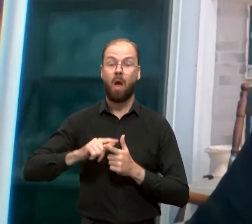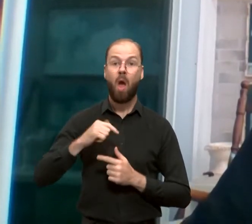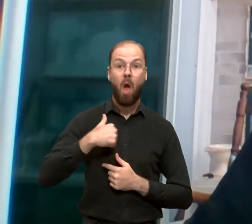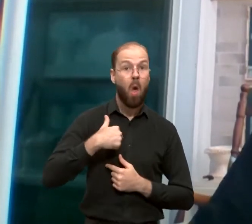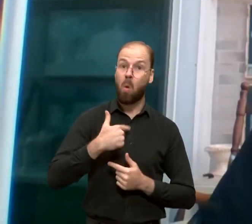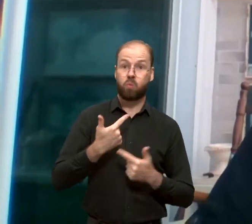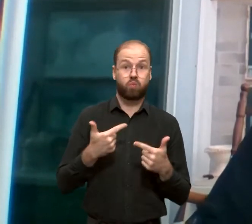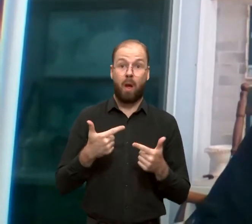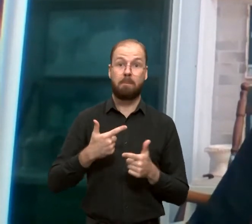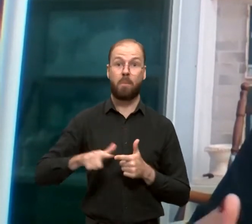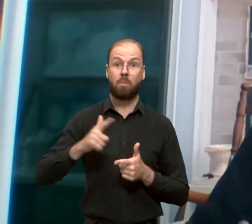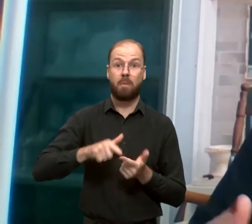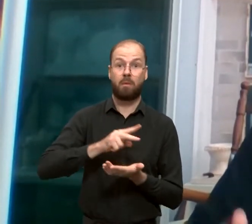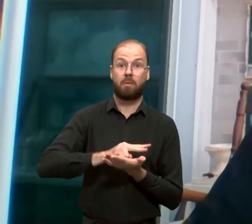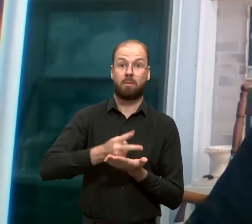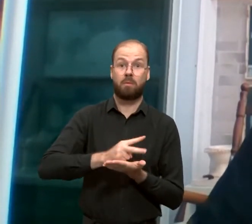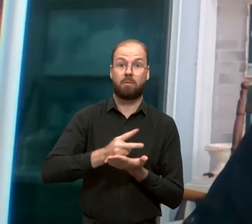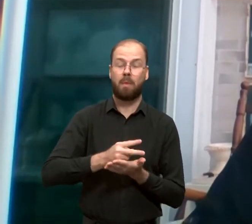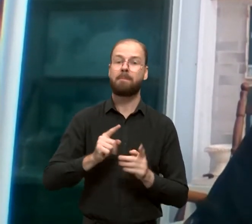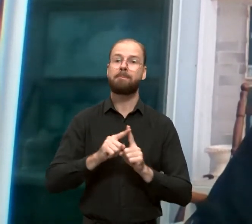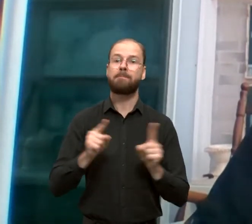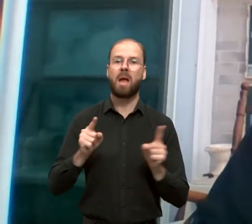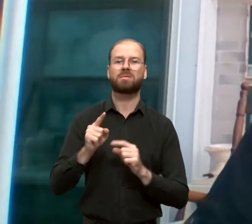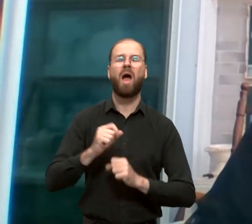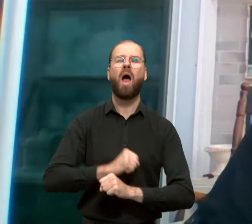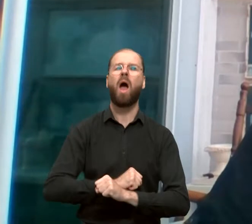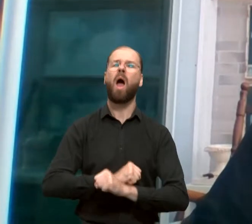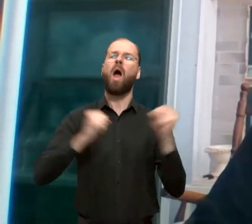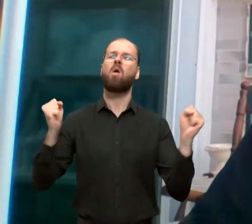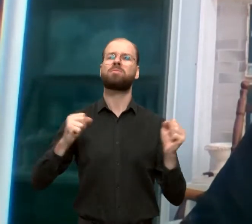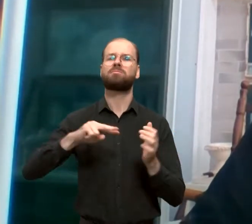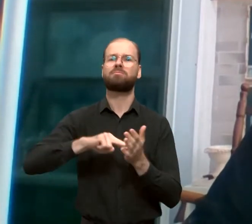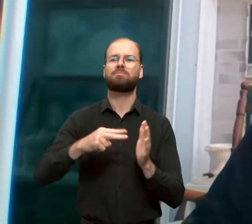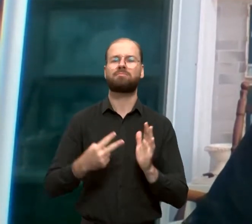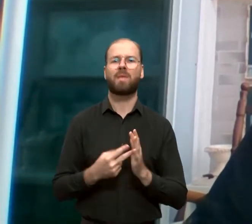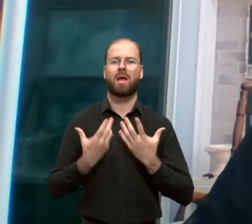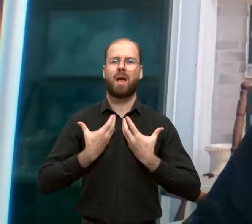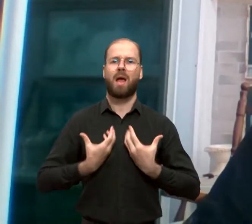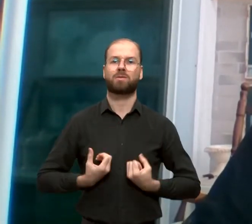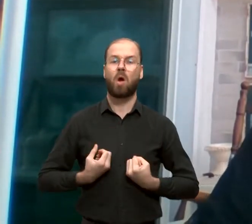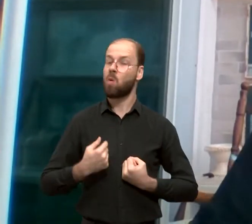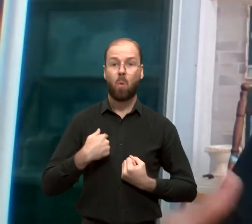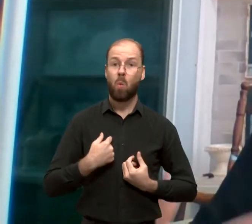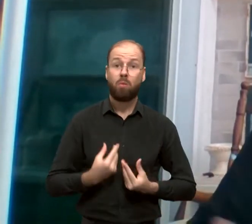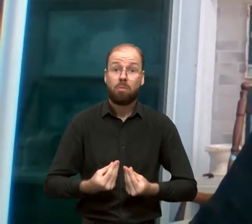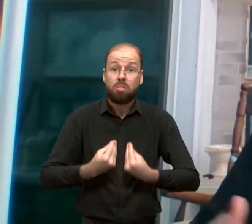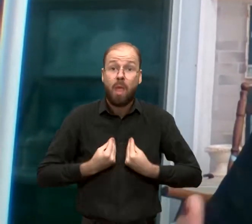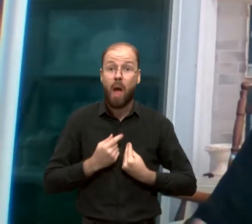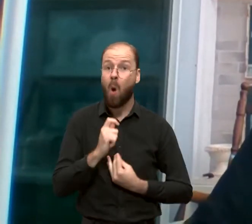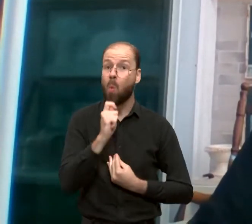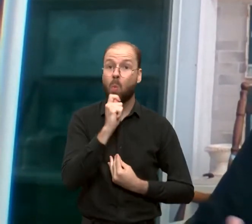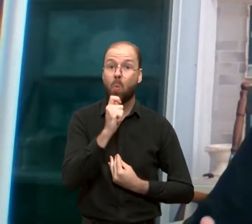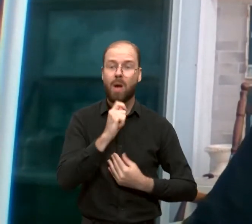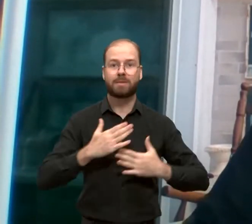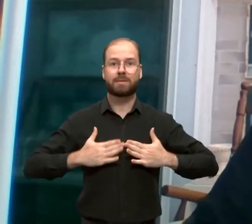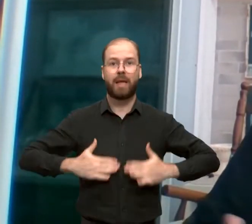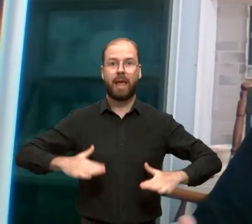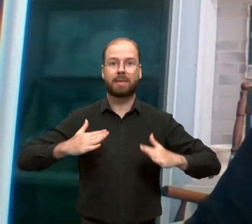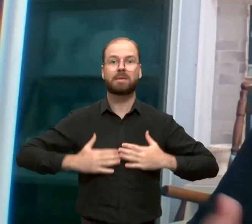dorme a noite inteira, mas ela acorda muito cansada. Ela não descansa. E isso vai